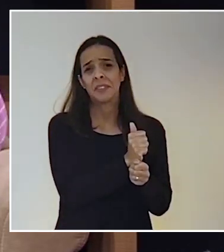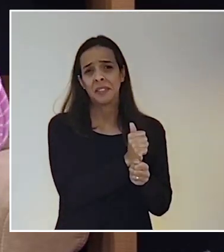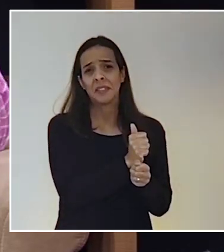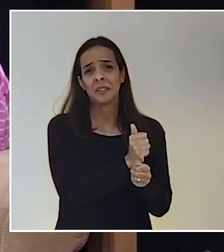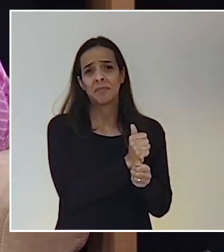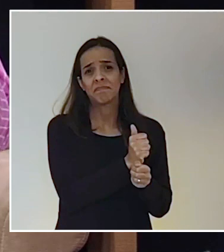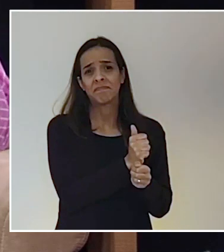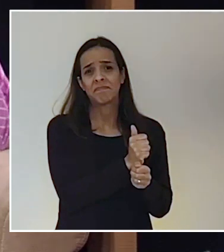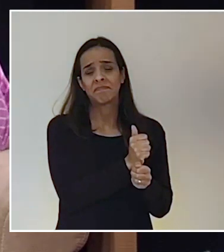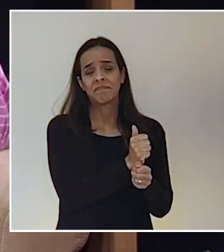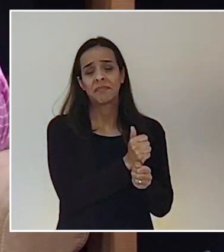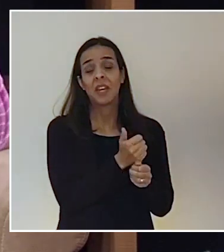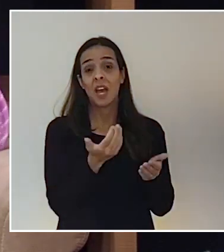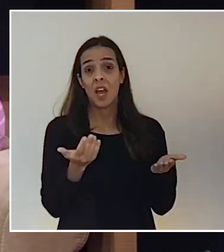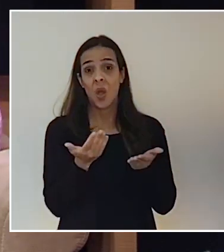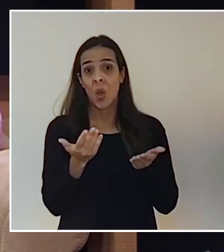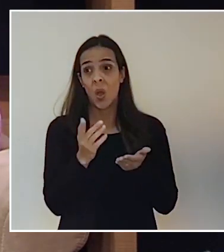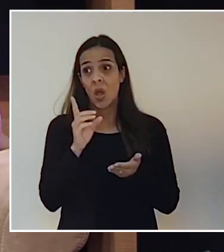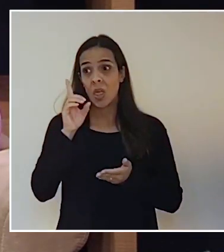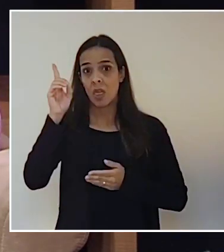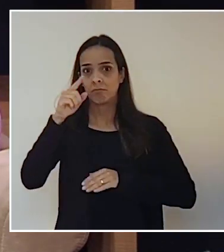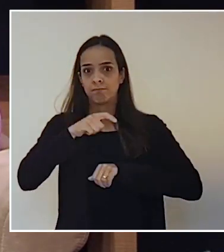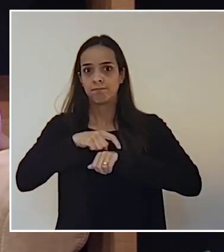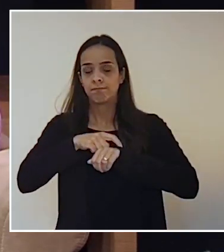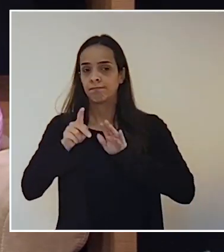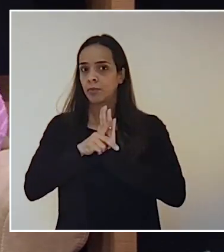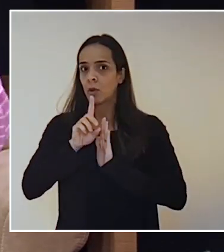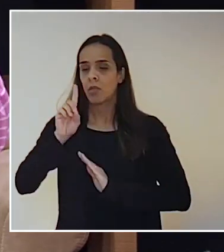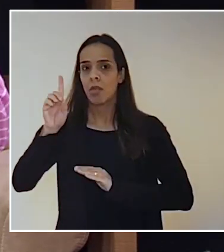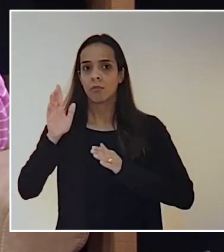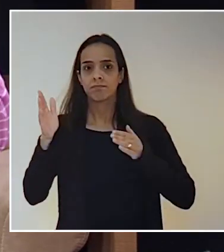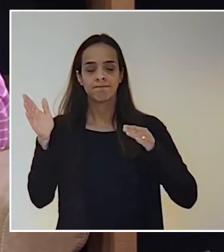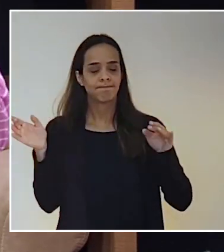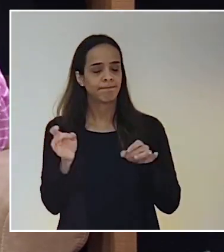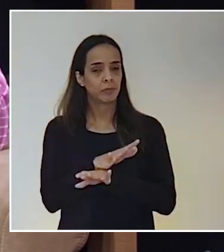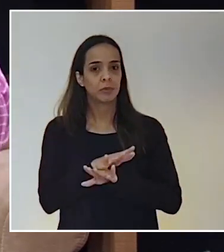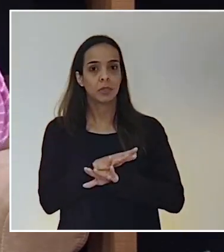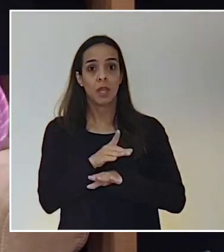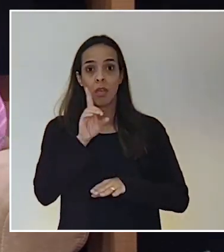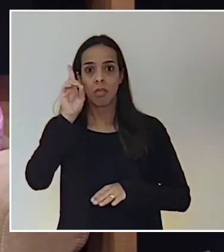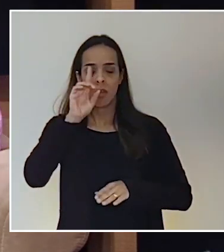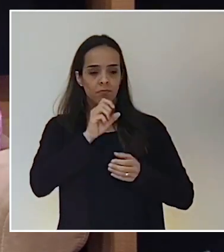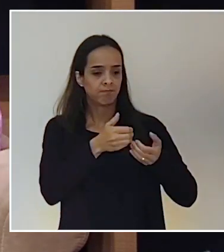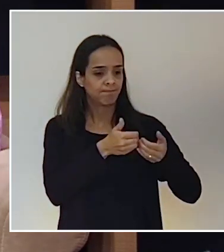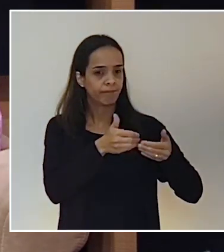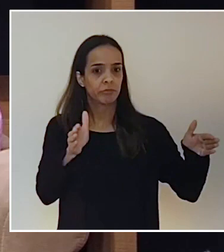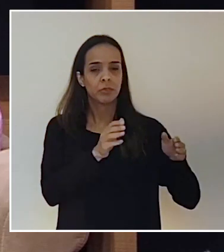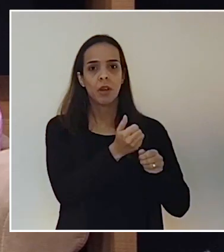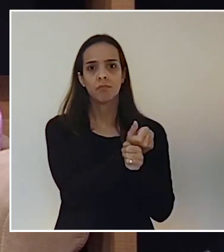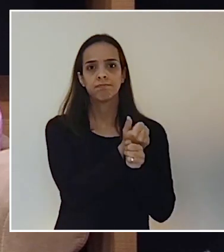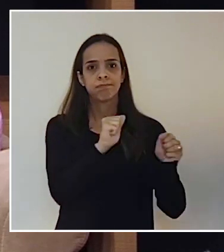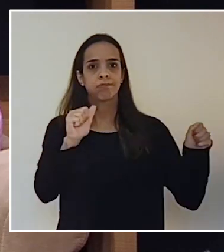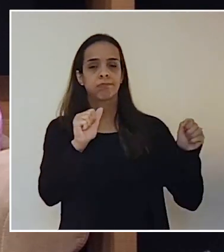E Deus havia aberto as portas da escravidão. E o povo pôde retornar a Jerusalém,